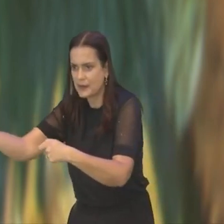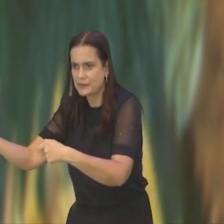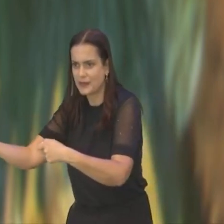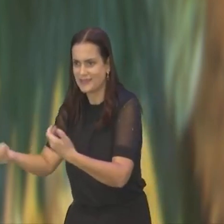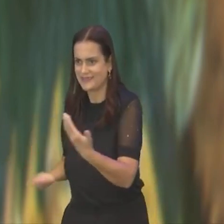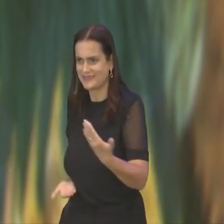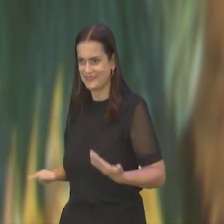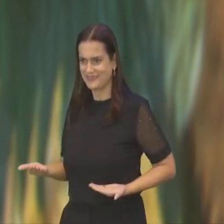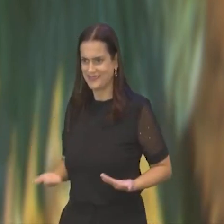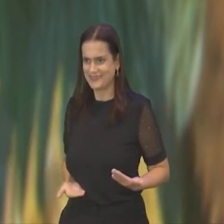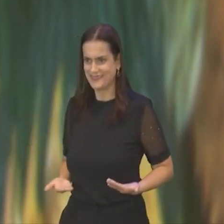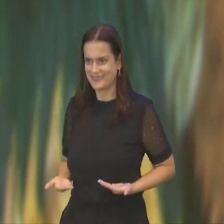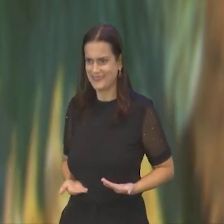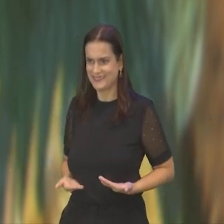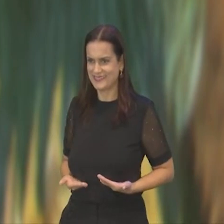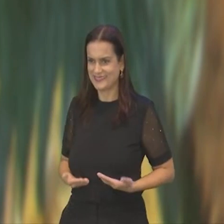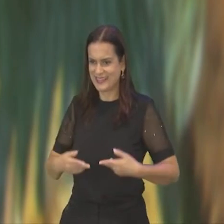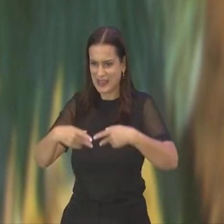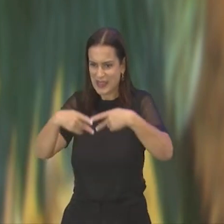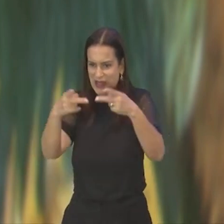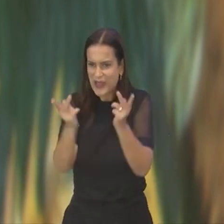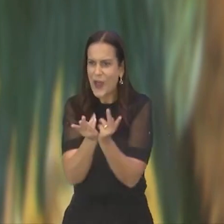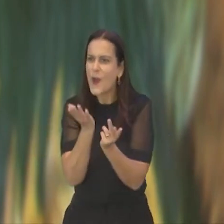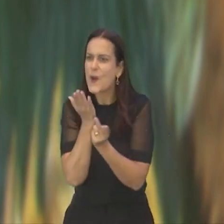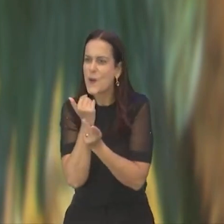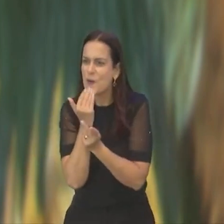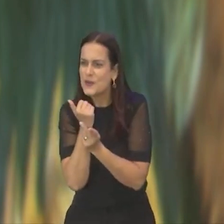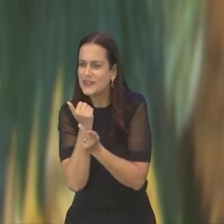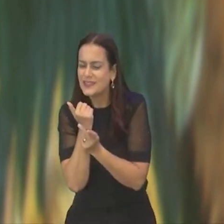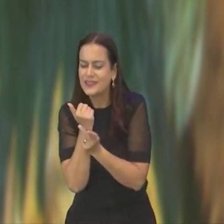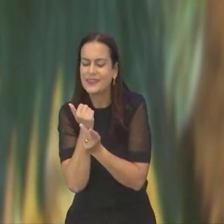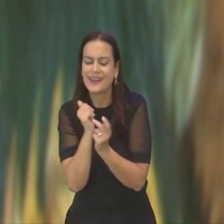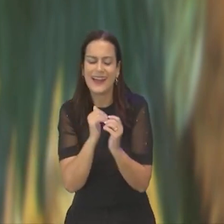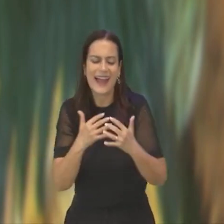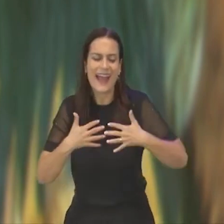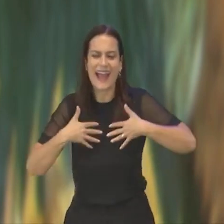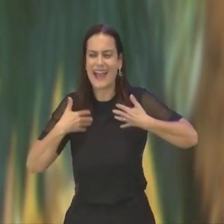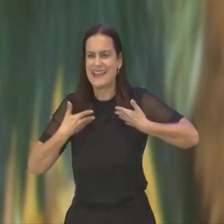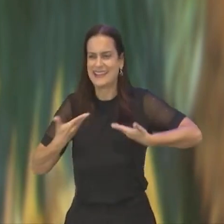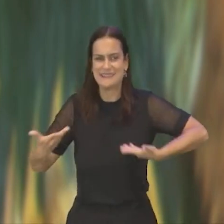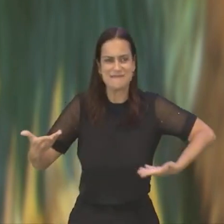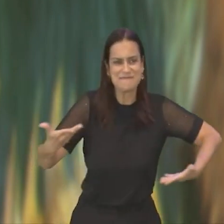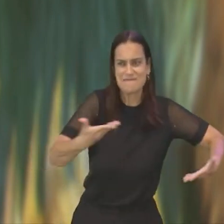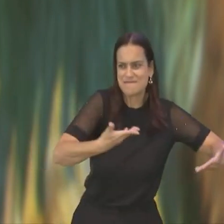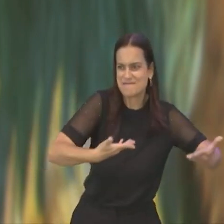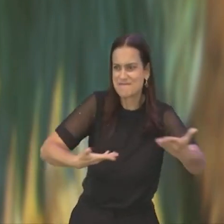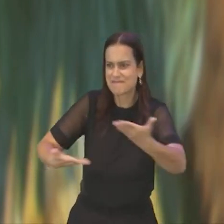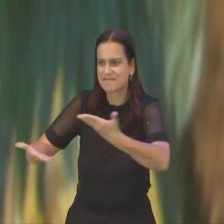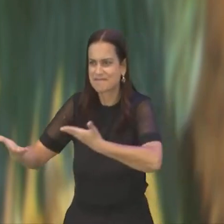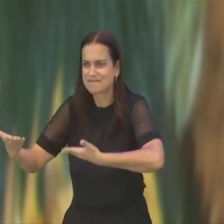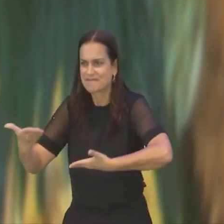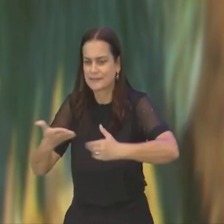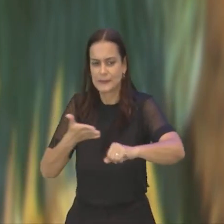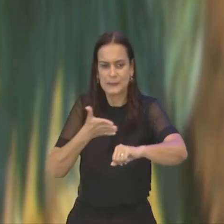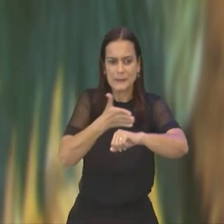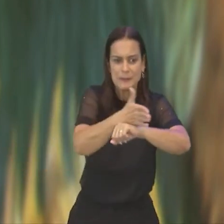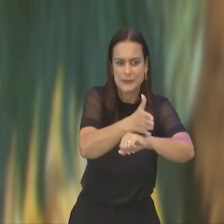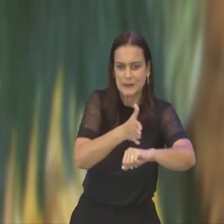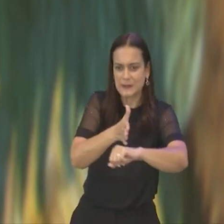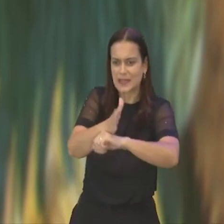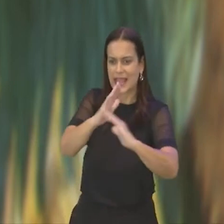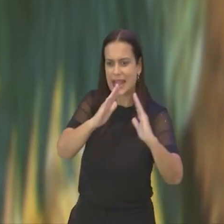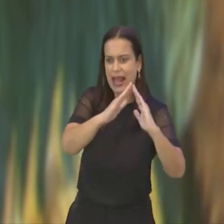e tomavam as suas refeições com alegria. Partiam o pão de casa em casa.